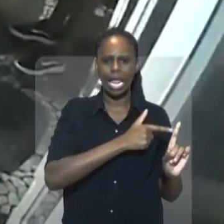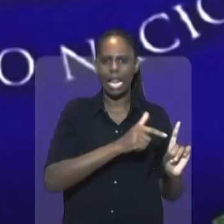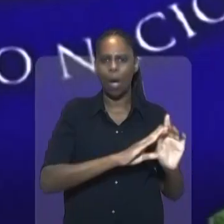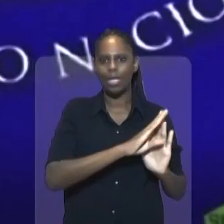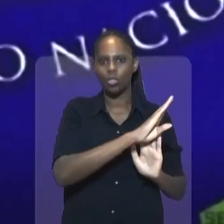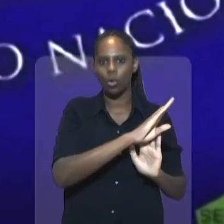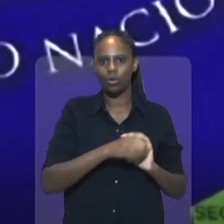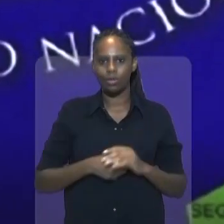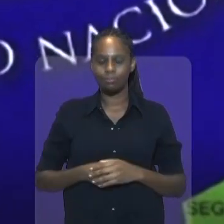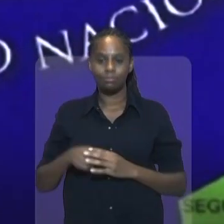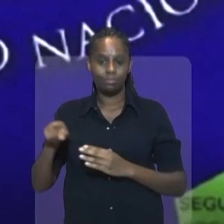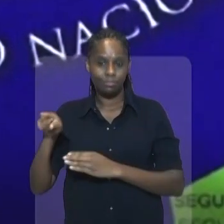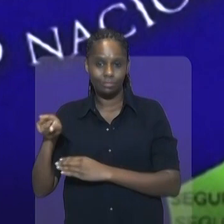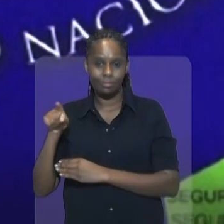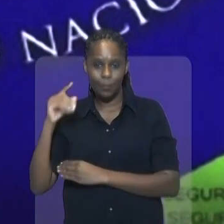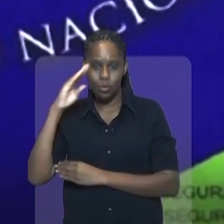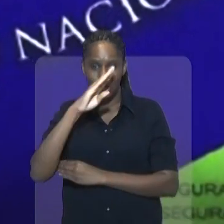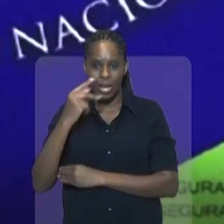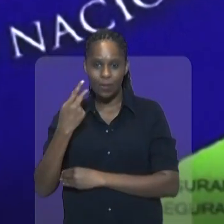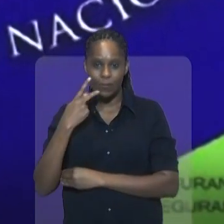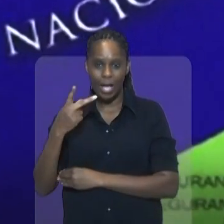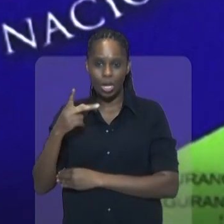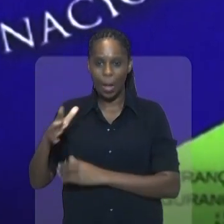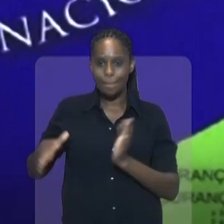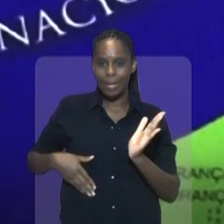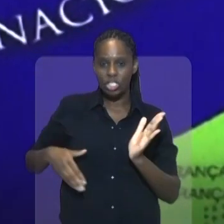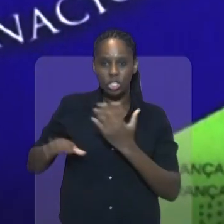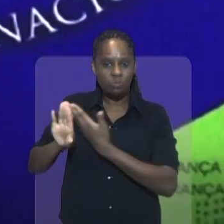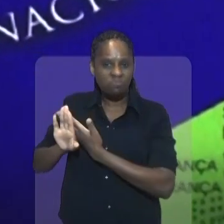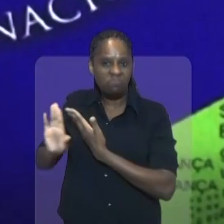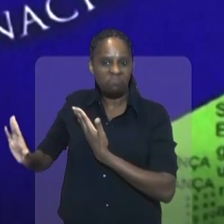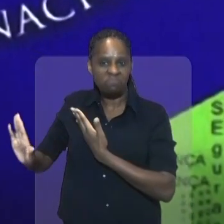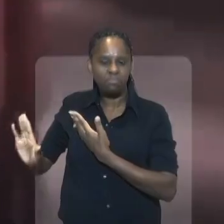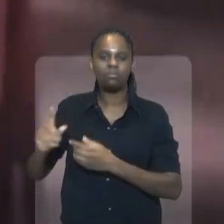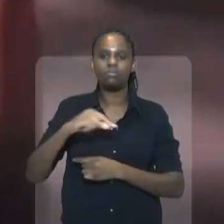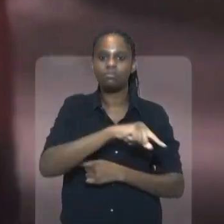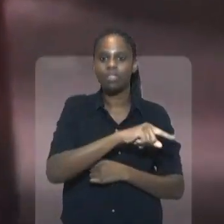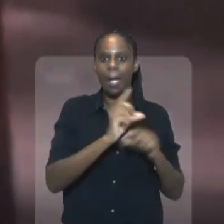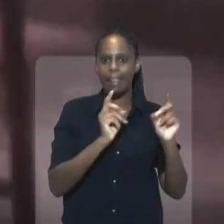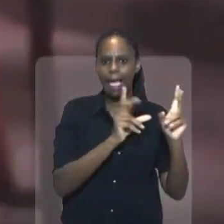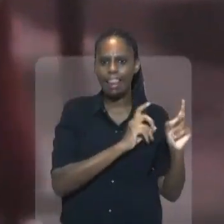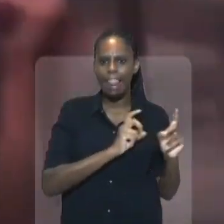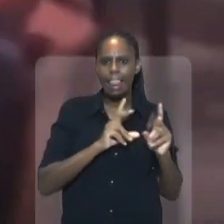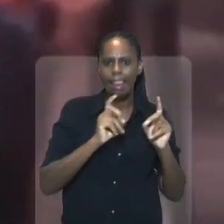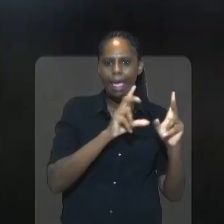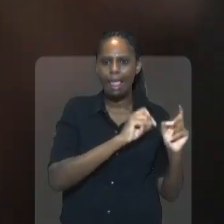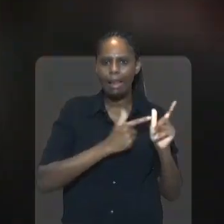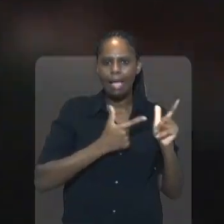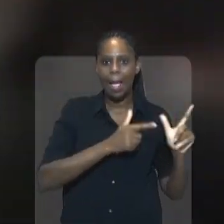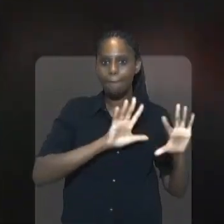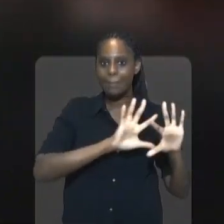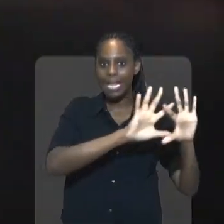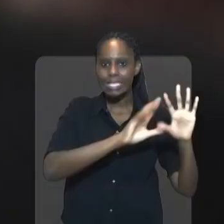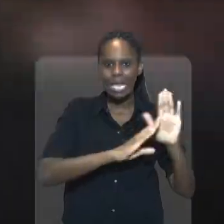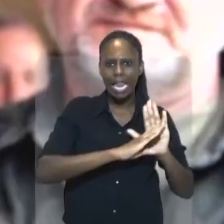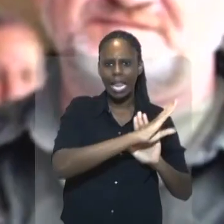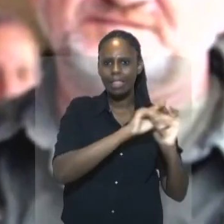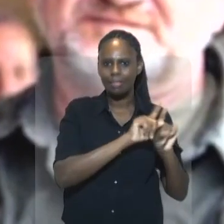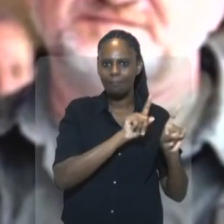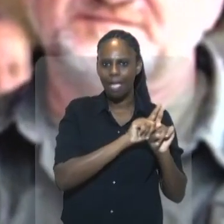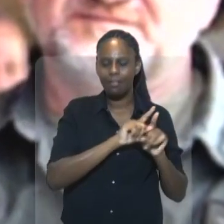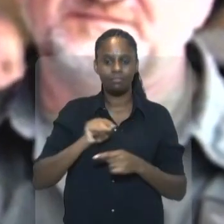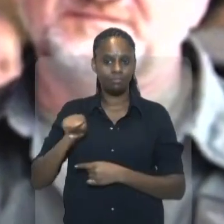adolescentes a mesma arma que bolsonaro diz que é para afastar os bandidos aumentou o Arsenal do tráfico e da milícia